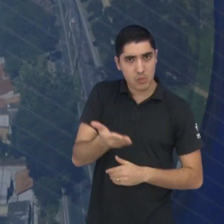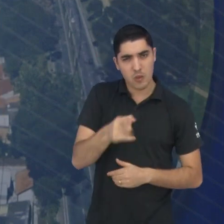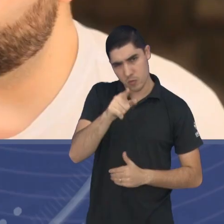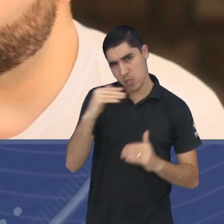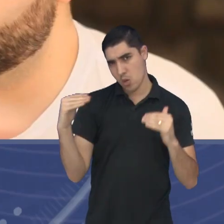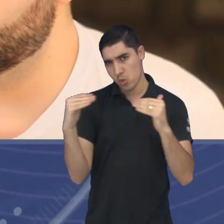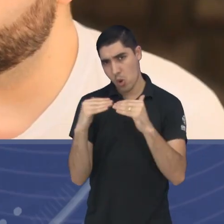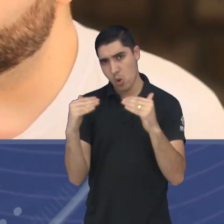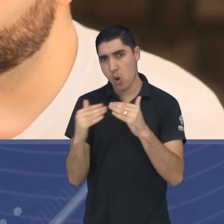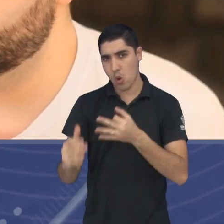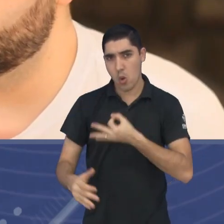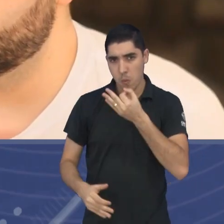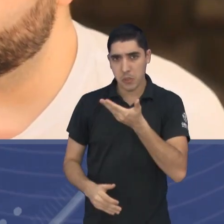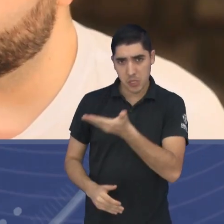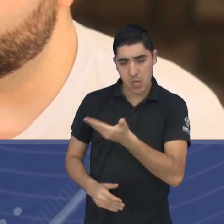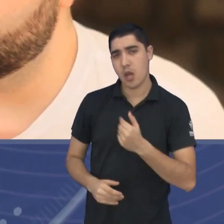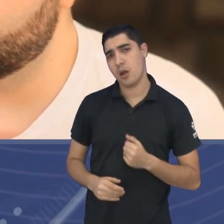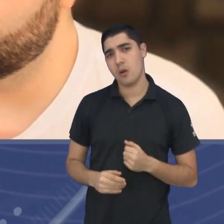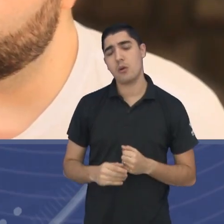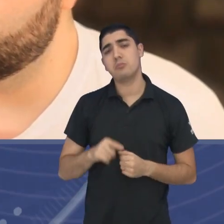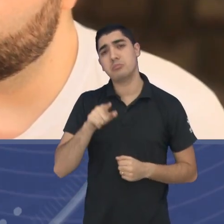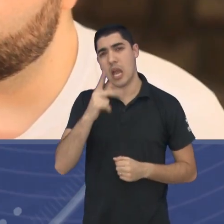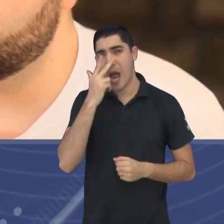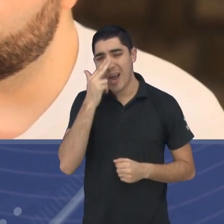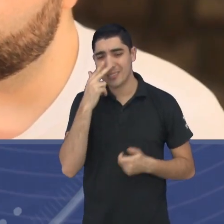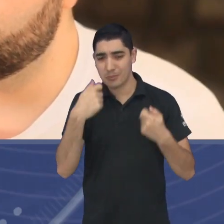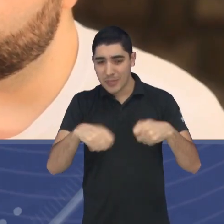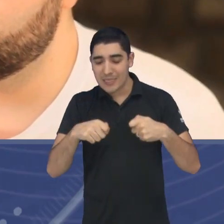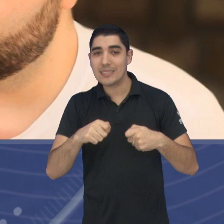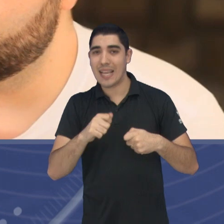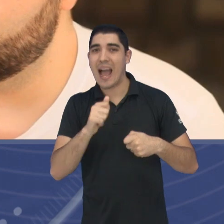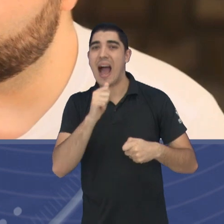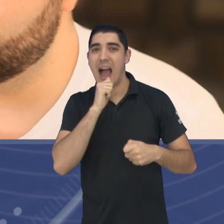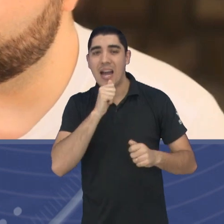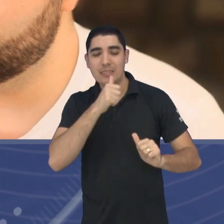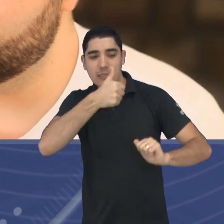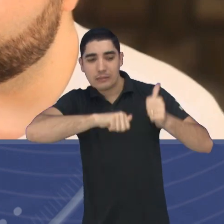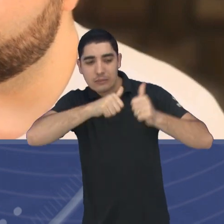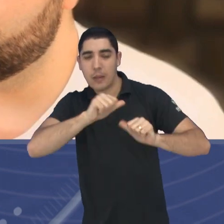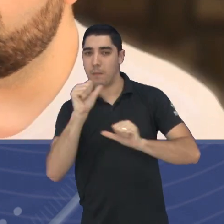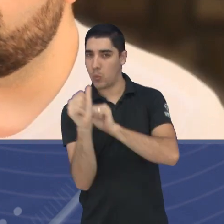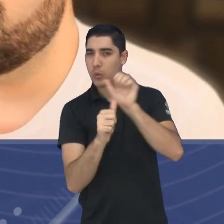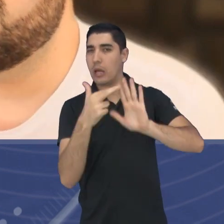essas recomendações elas precisam ser revistas? Tem alguma pontuação a fazer?